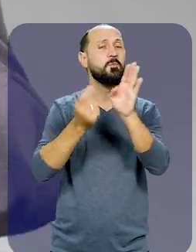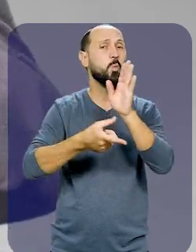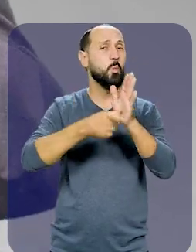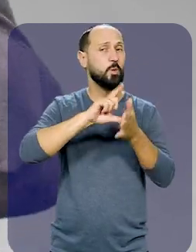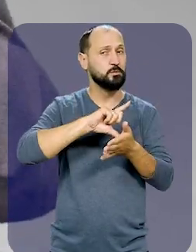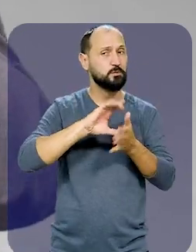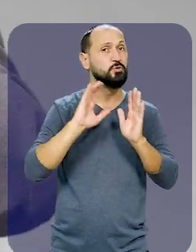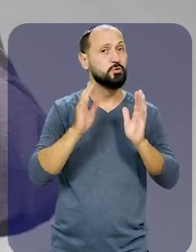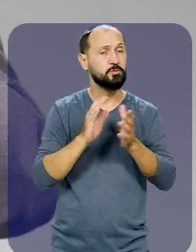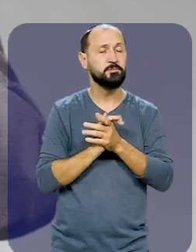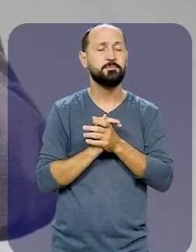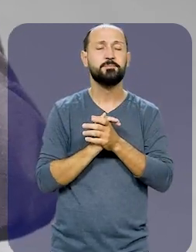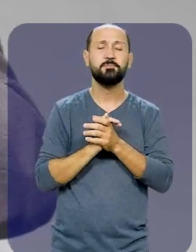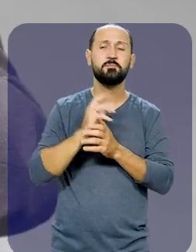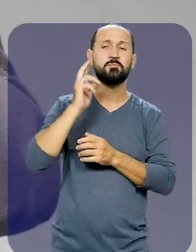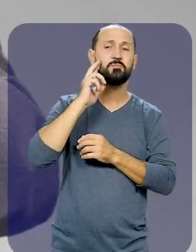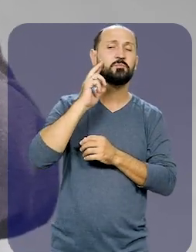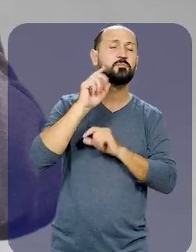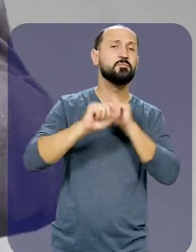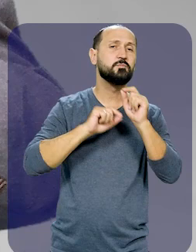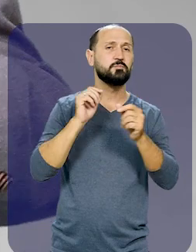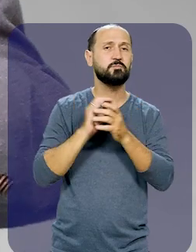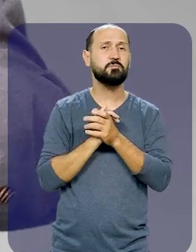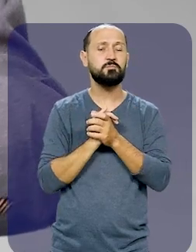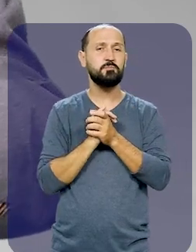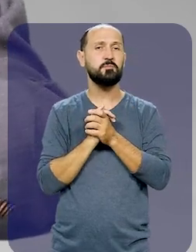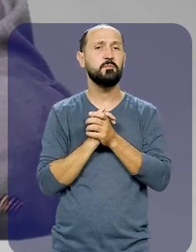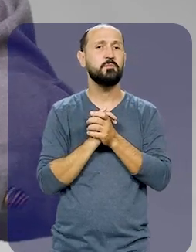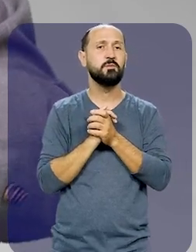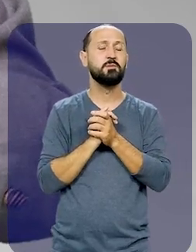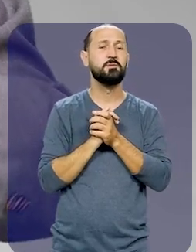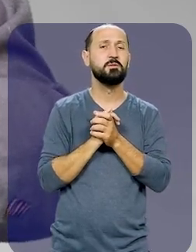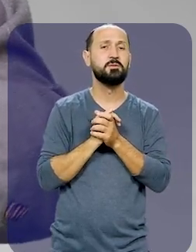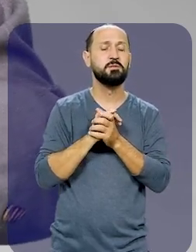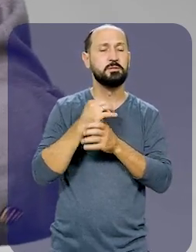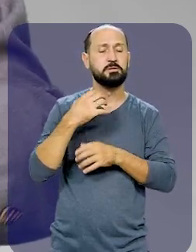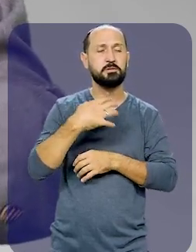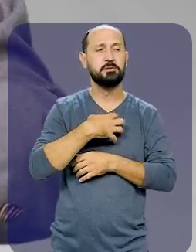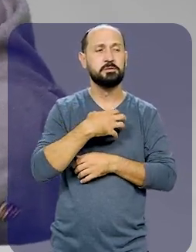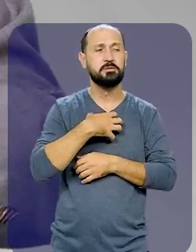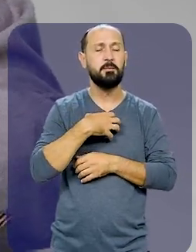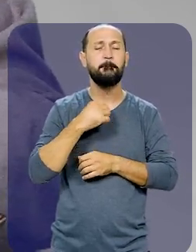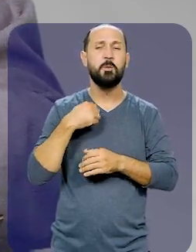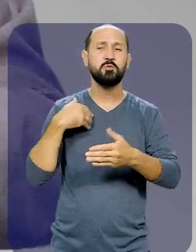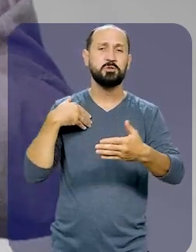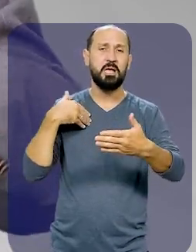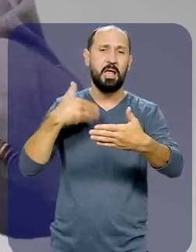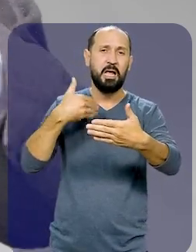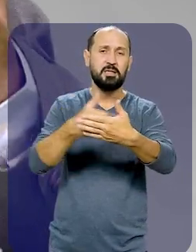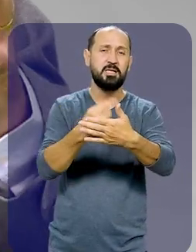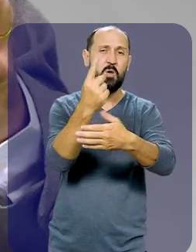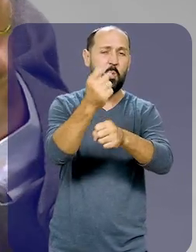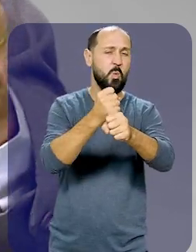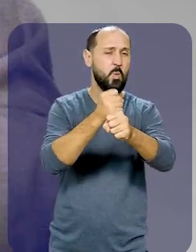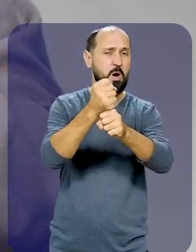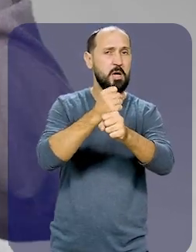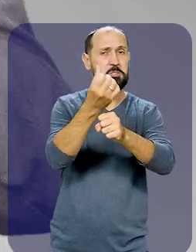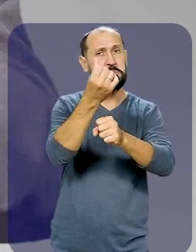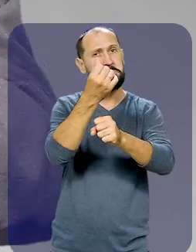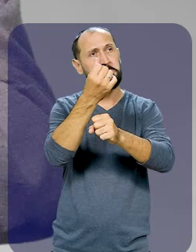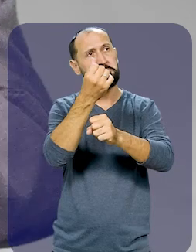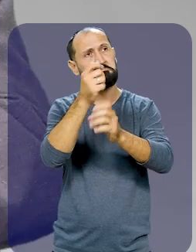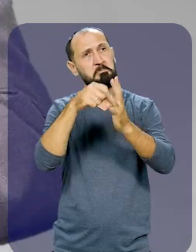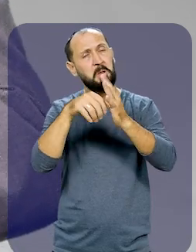precocemente. Normalmente, esses sintomas podem durar até 1 ano, 6 meses. E